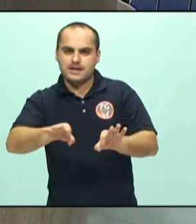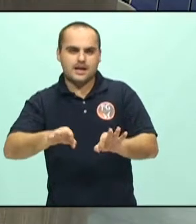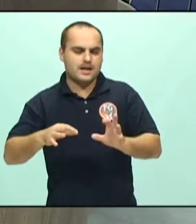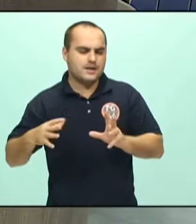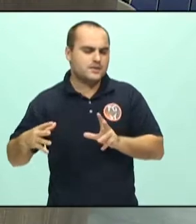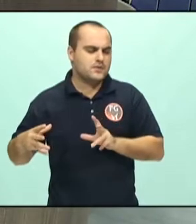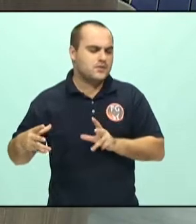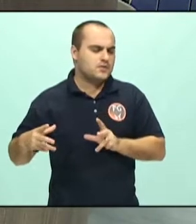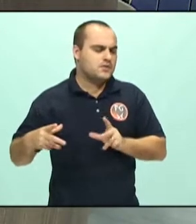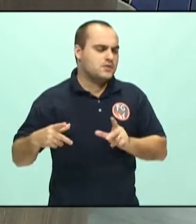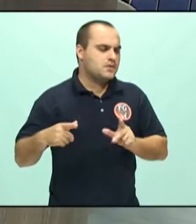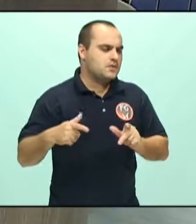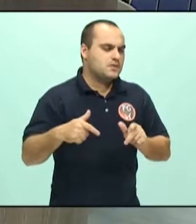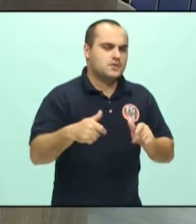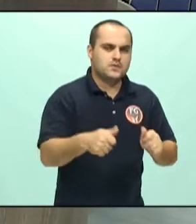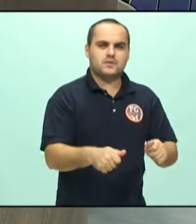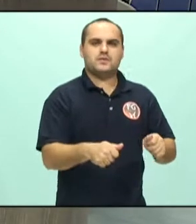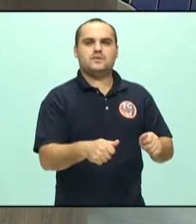toda